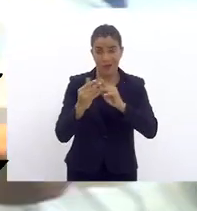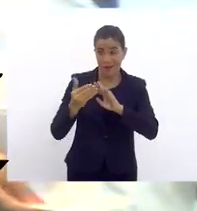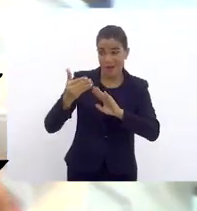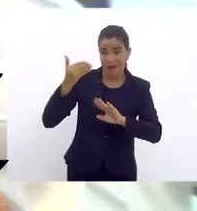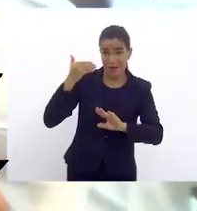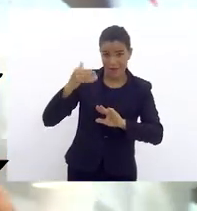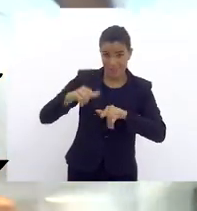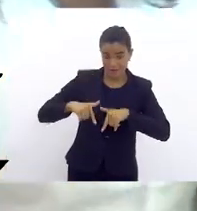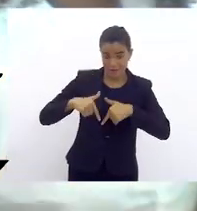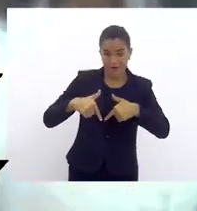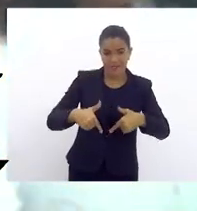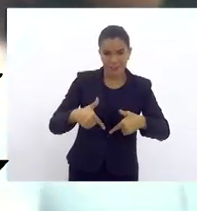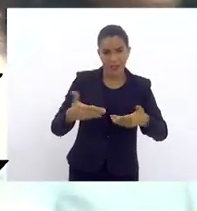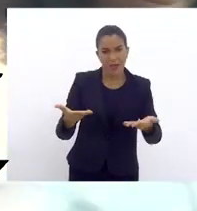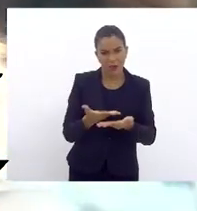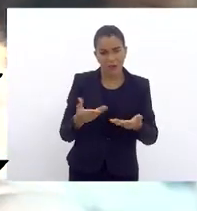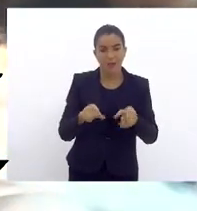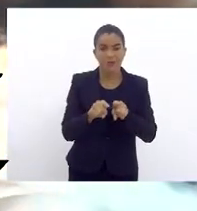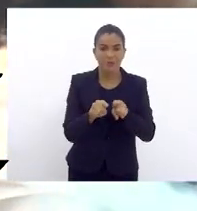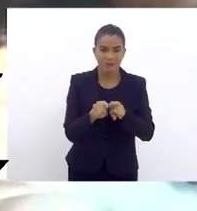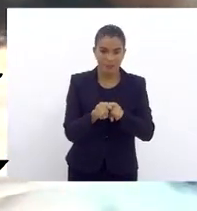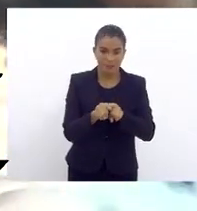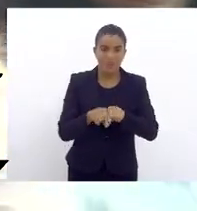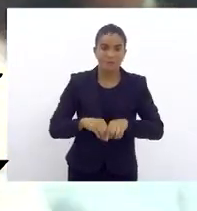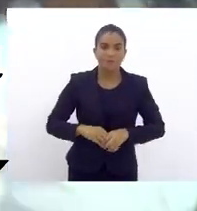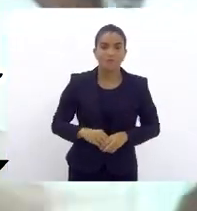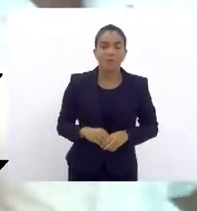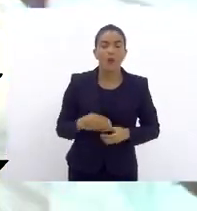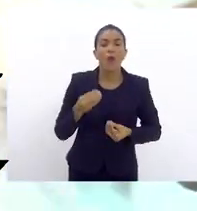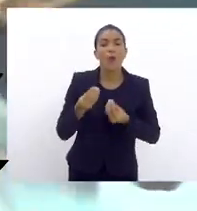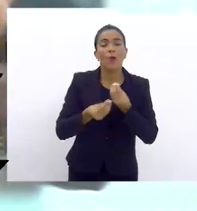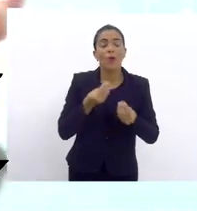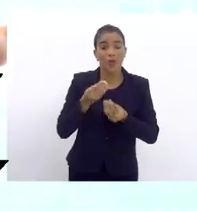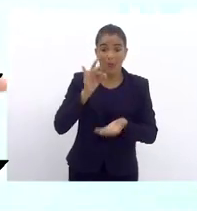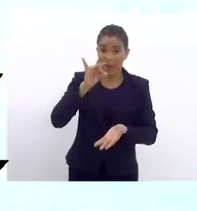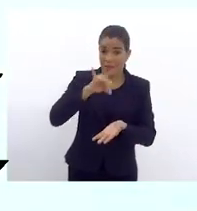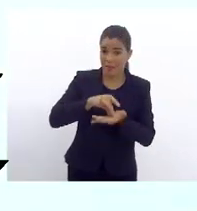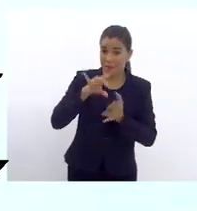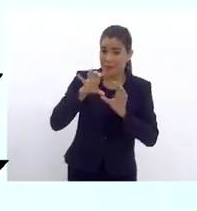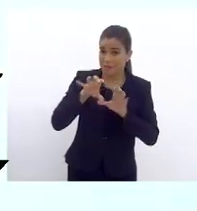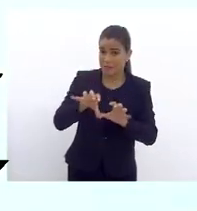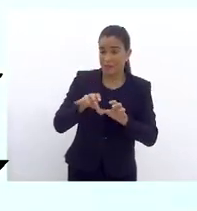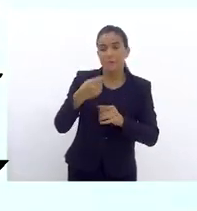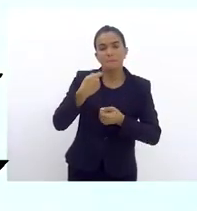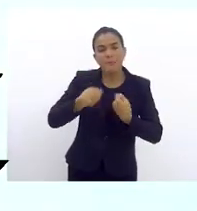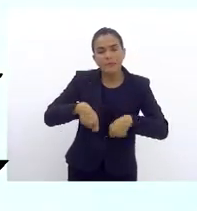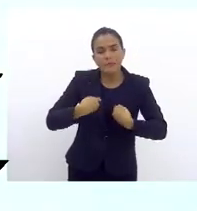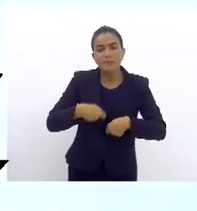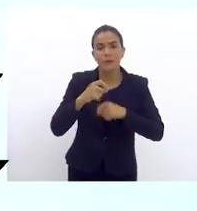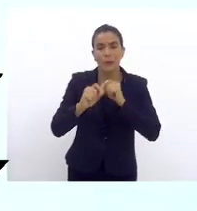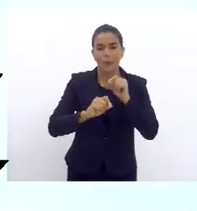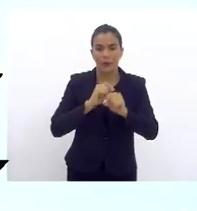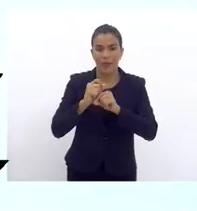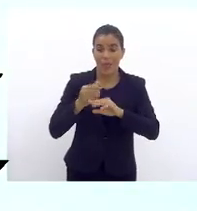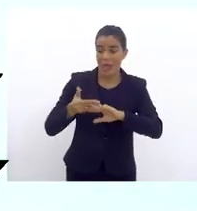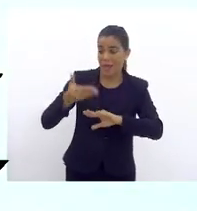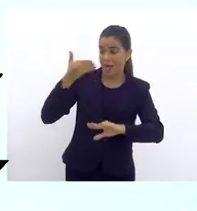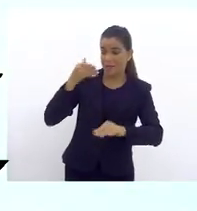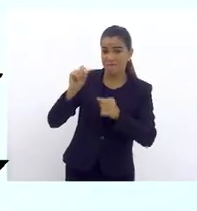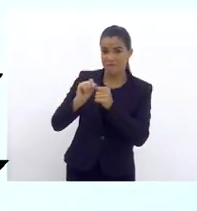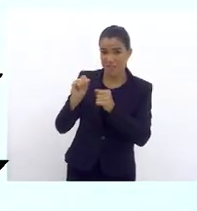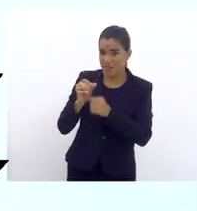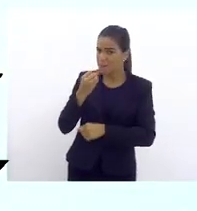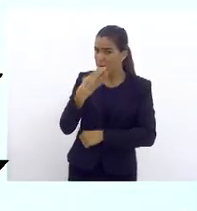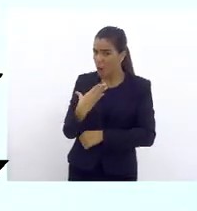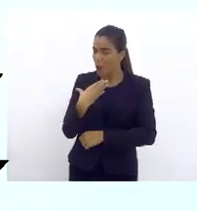acrescentar sempre outras dimensões que a realidade é assim a gente tem que resgatar o que foi feito no passado